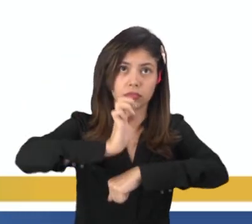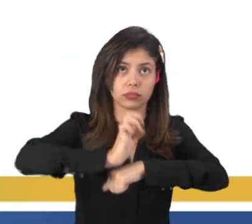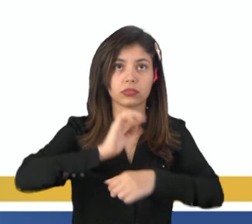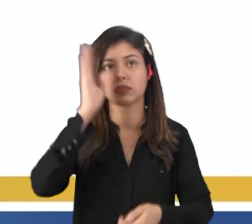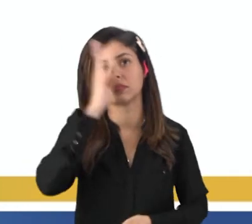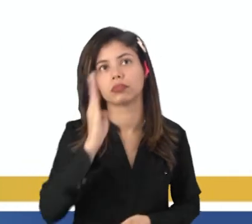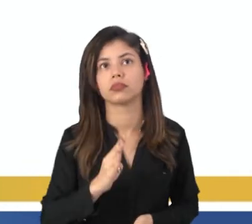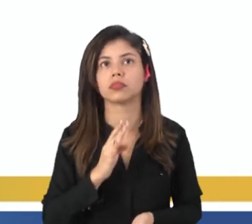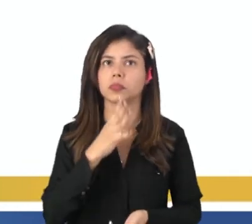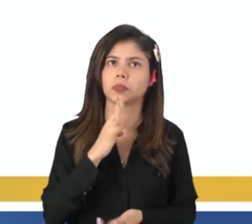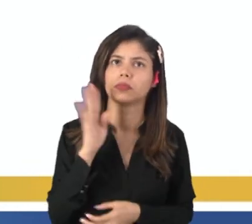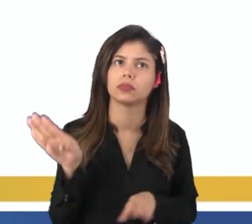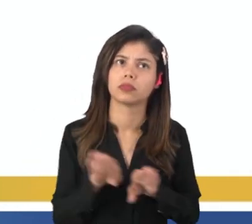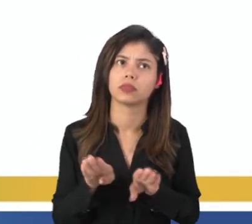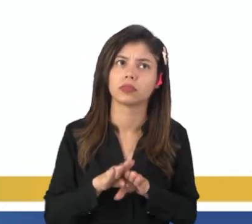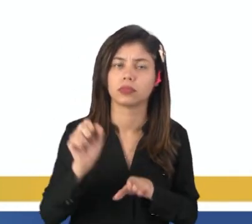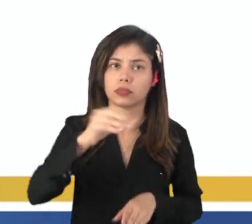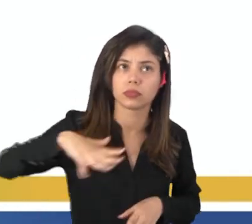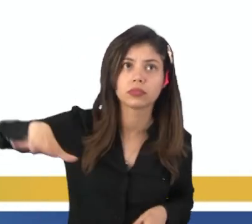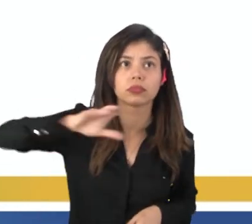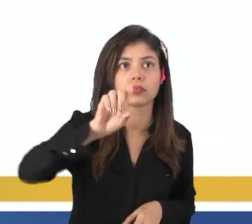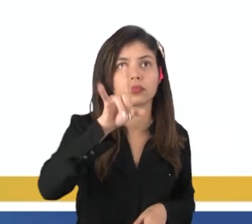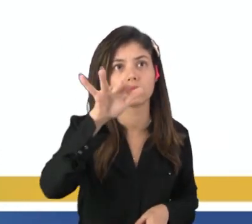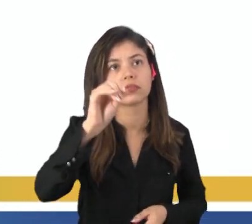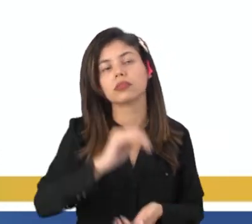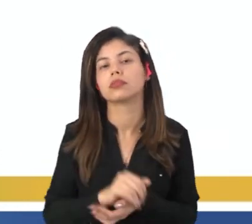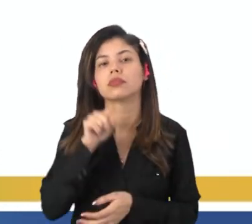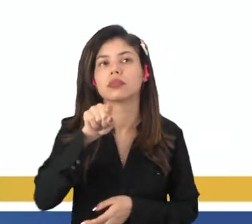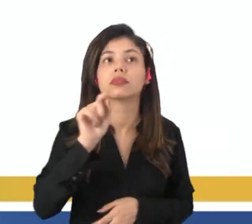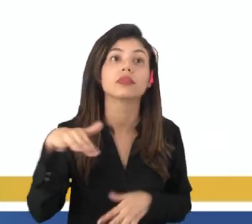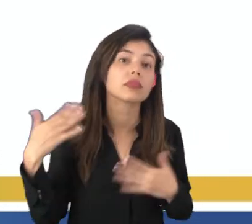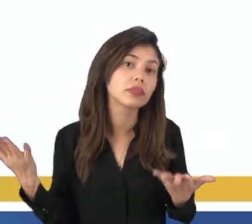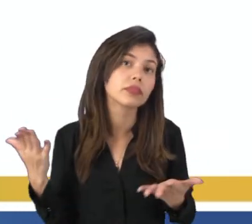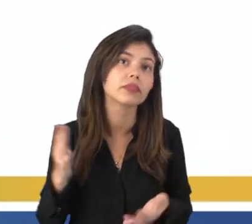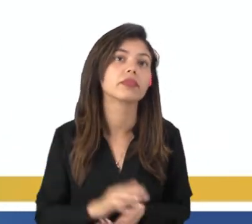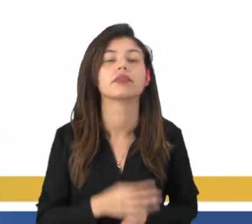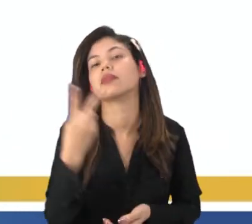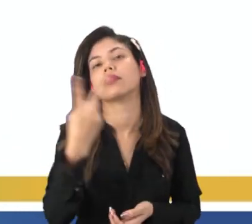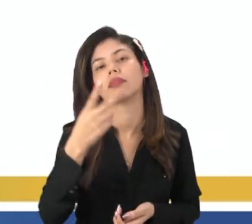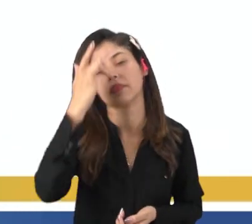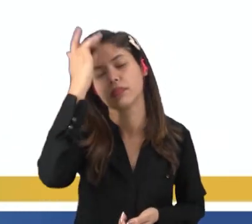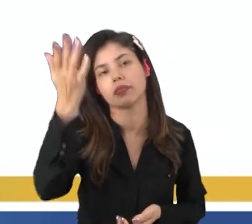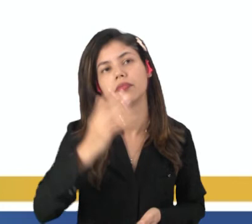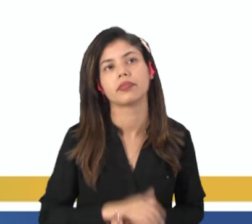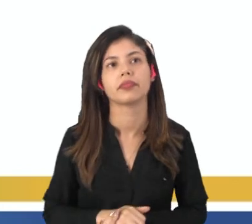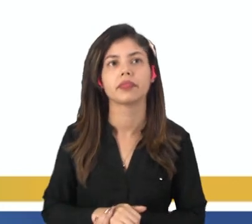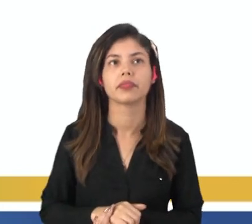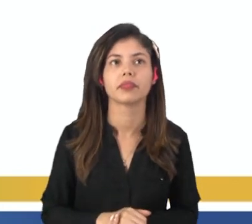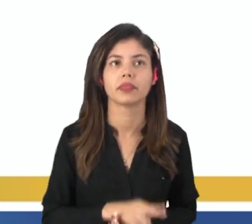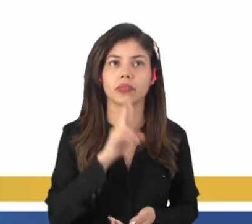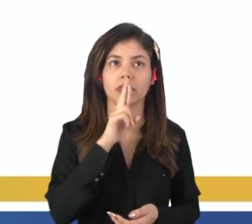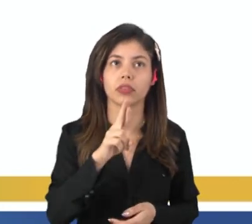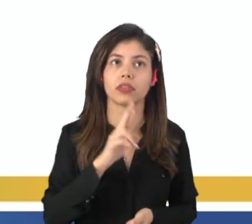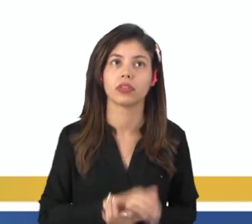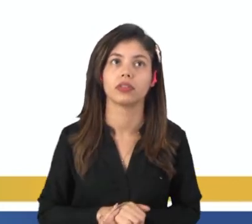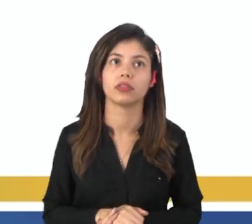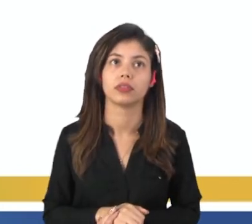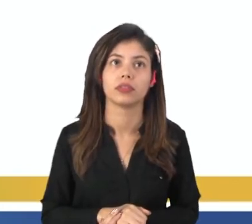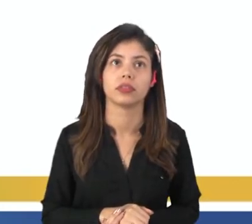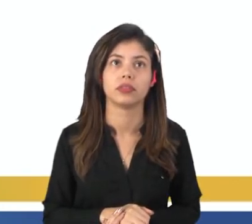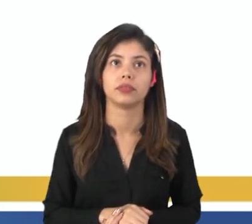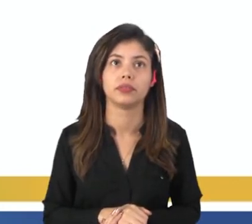brasileiros, conhecido também como Campos Sulinos. Esse bioma é. Então, 2 questões bem fáceis, né? Resposta da questão 1